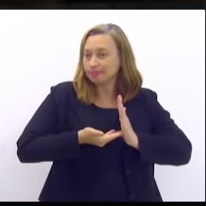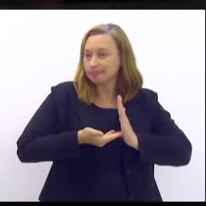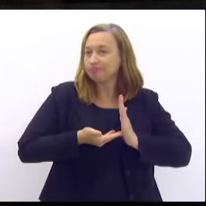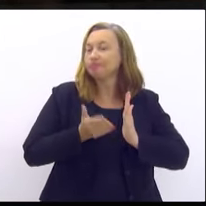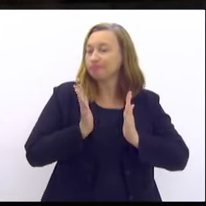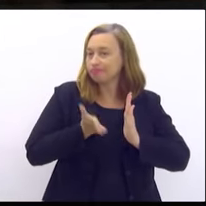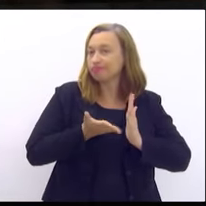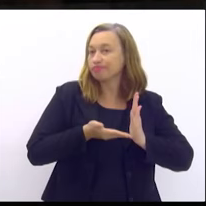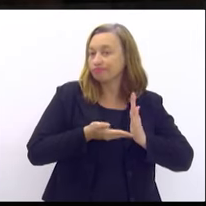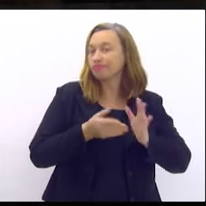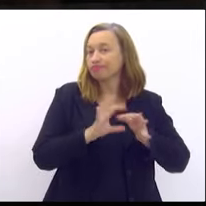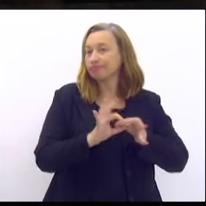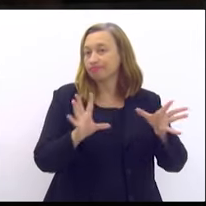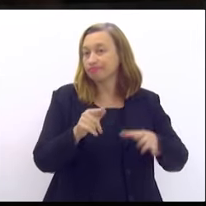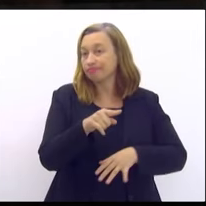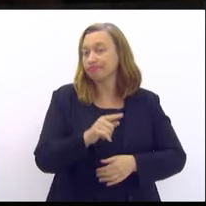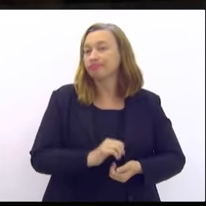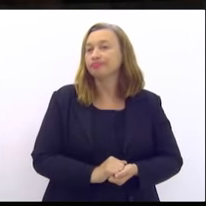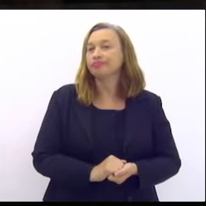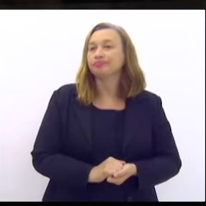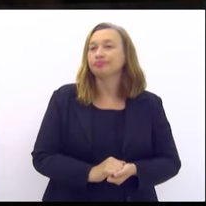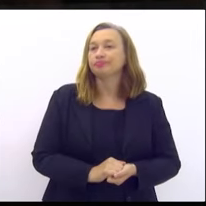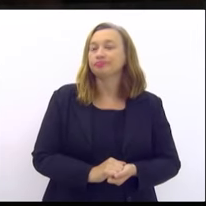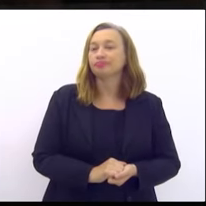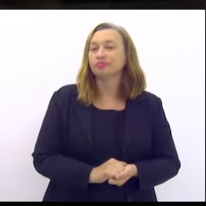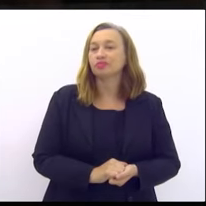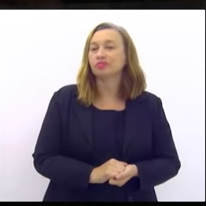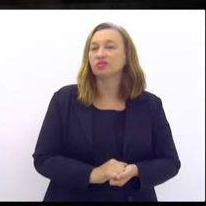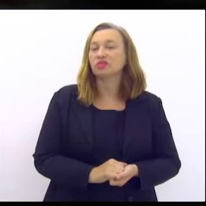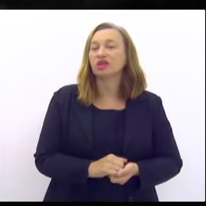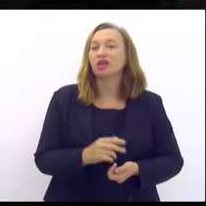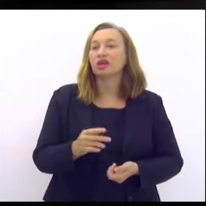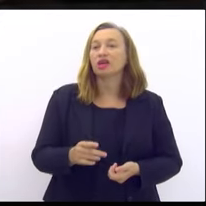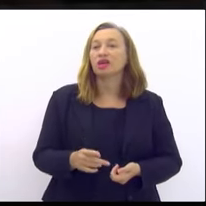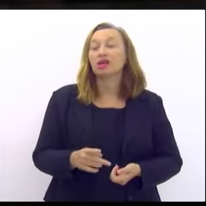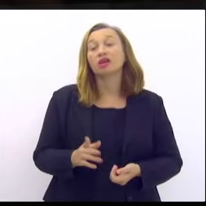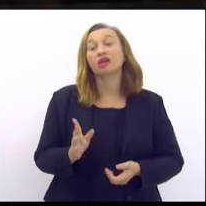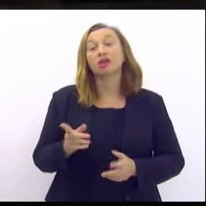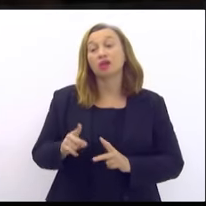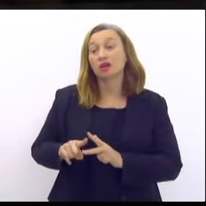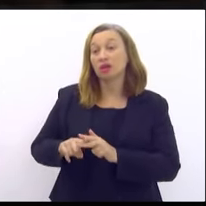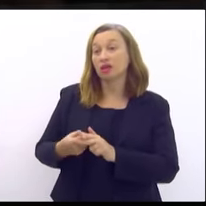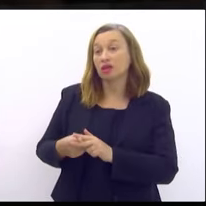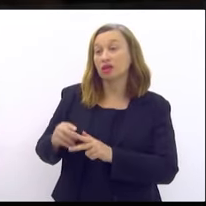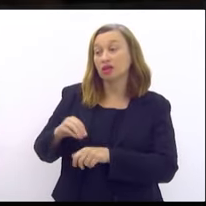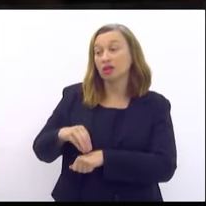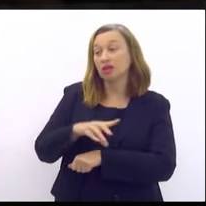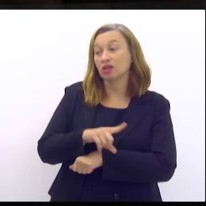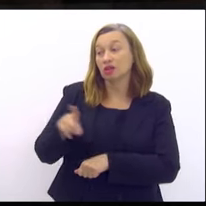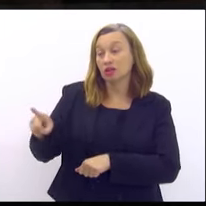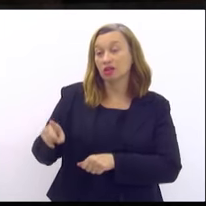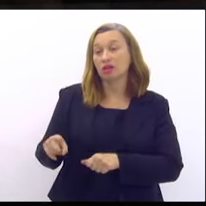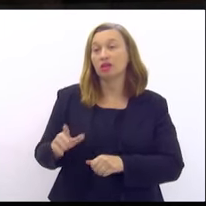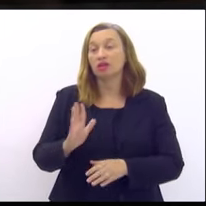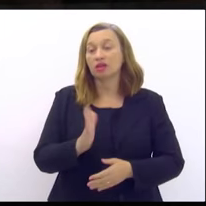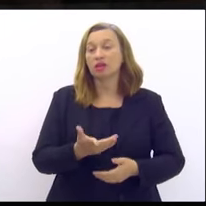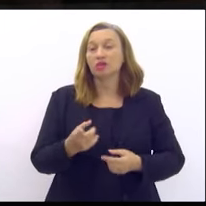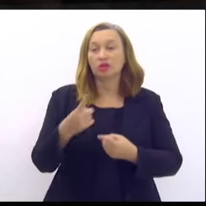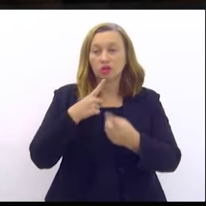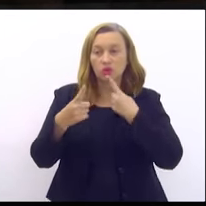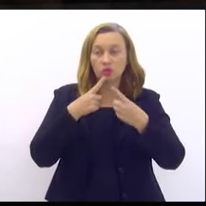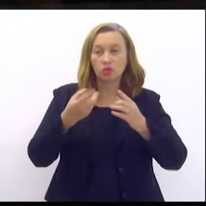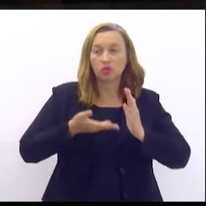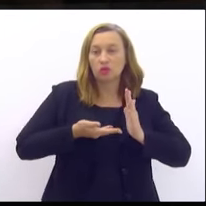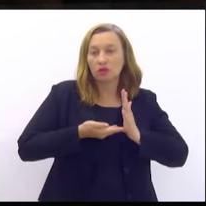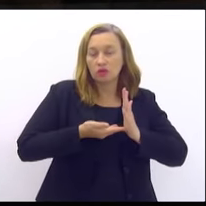aval da câmara e destaca aqueles que foram modificados e bota para discutir na câmara